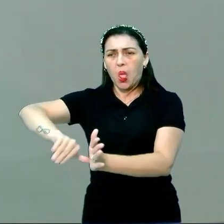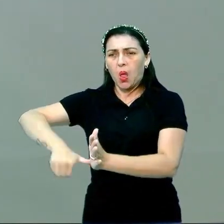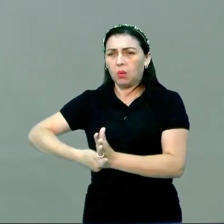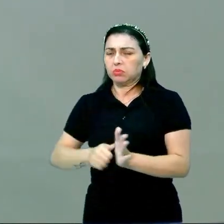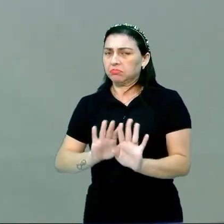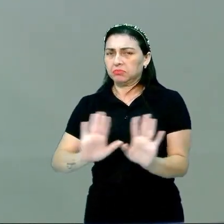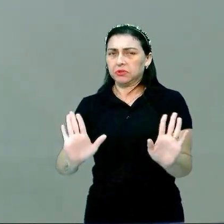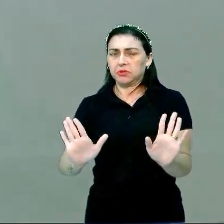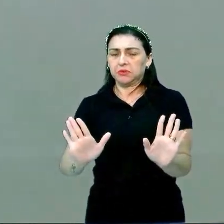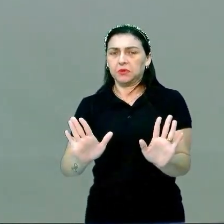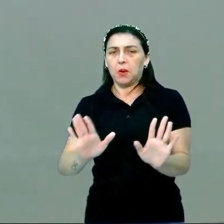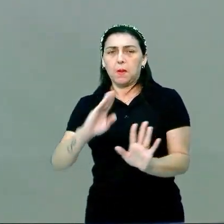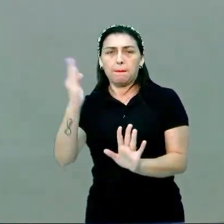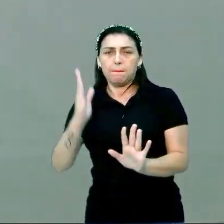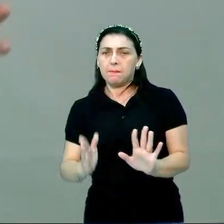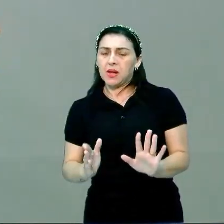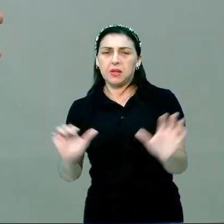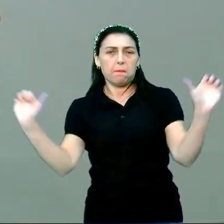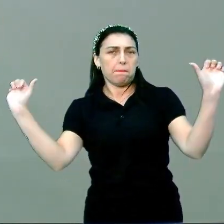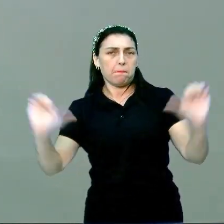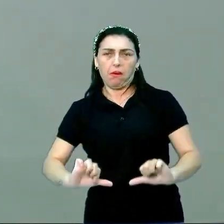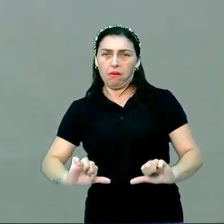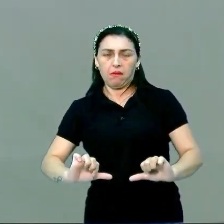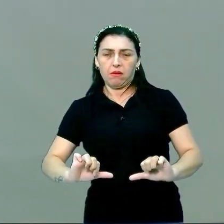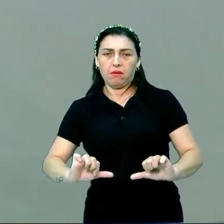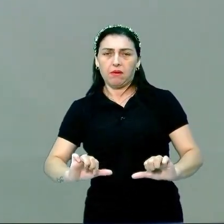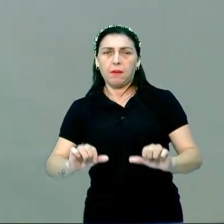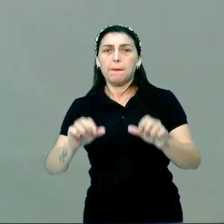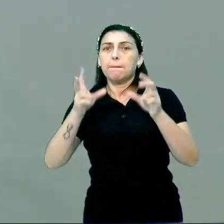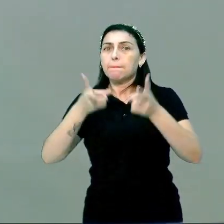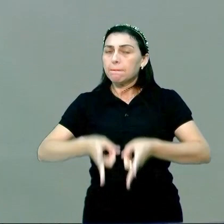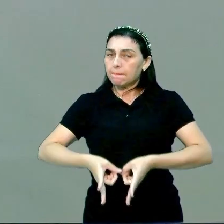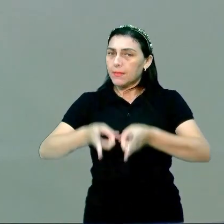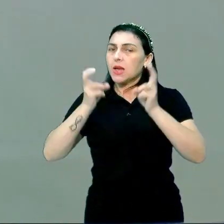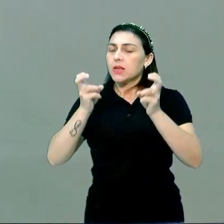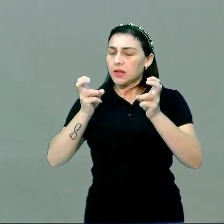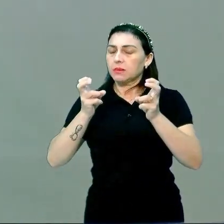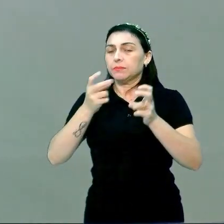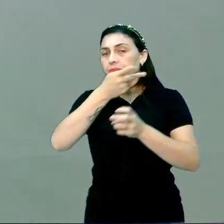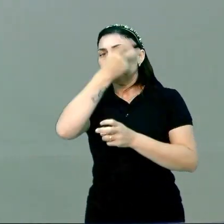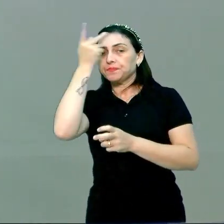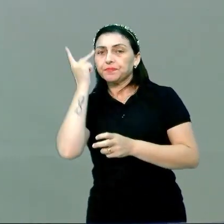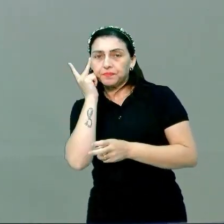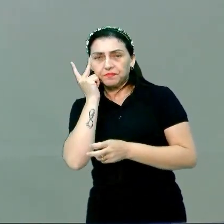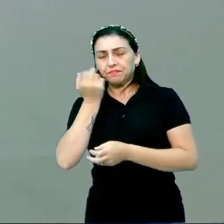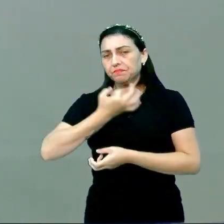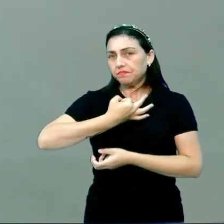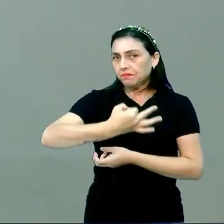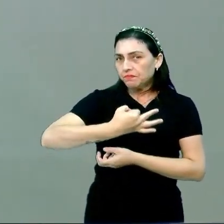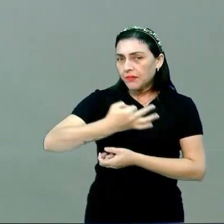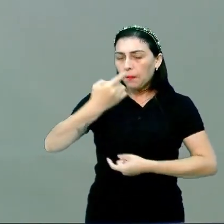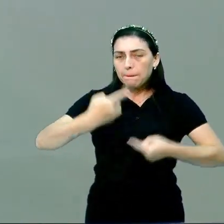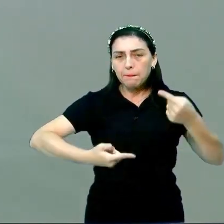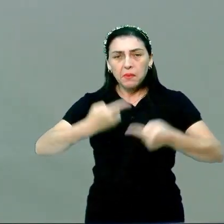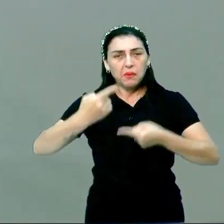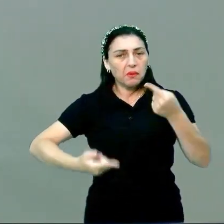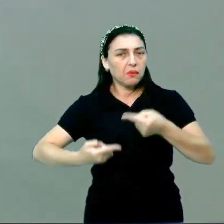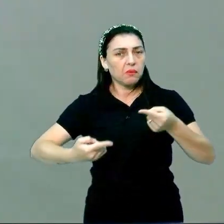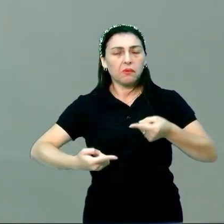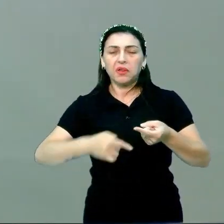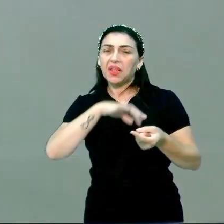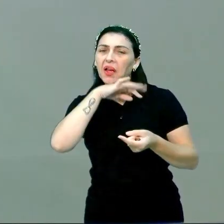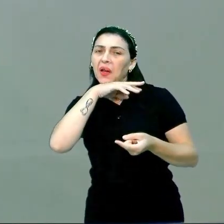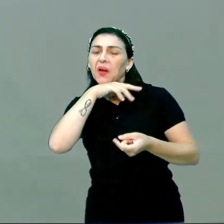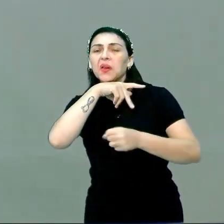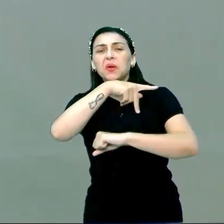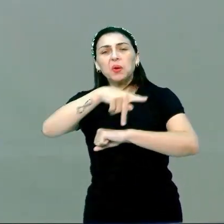nem aí. Né? O Brasil já tá de mal a pior. Então observe, né? Essas pessoas que têm senso que a política não tem mais jeito, que o